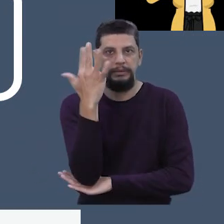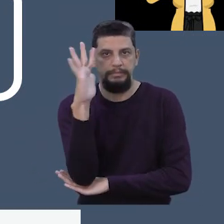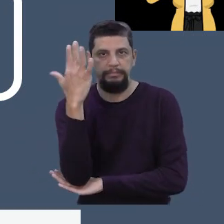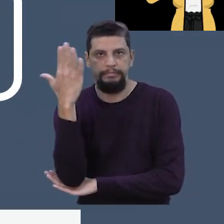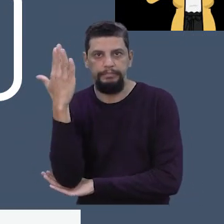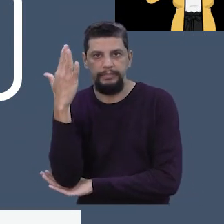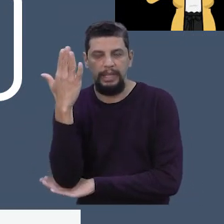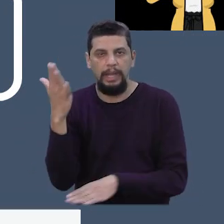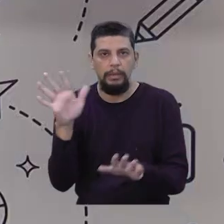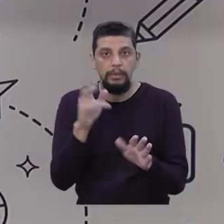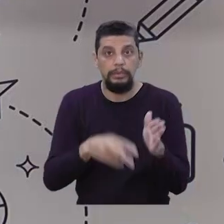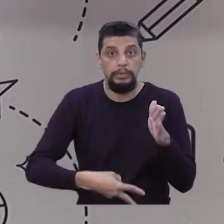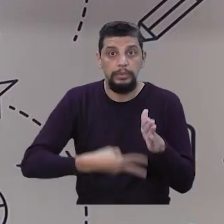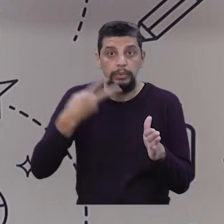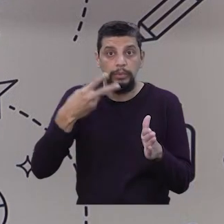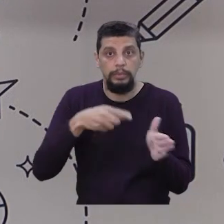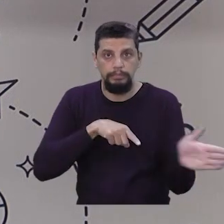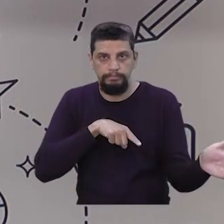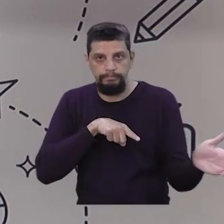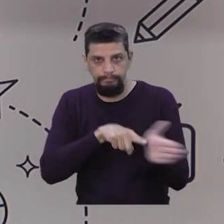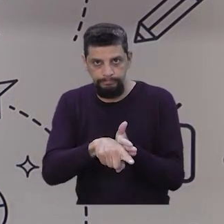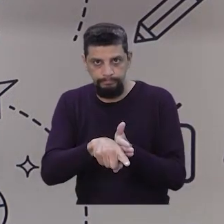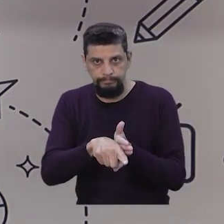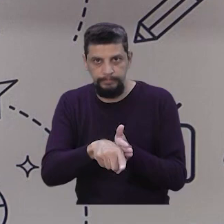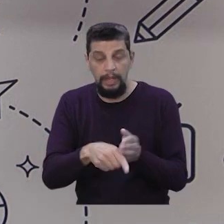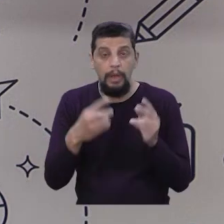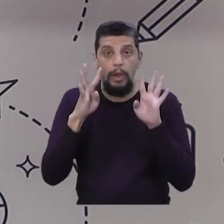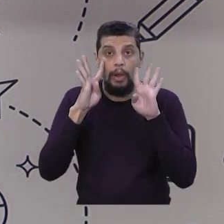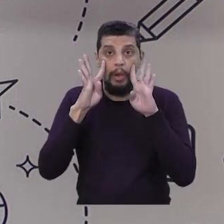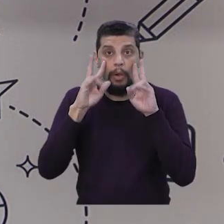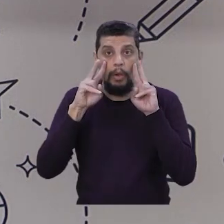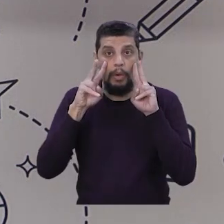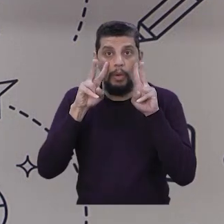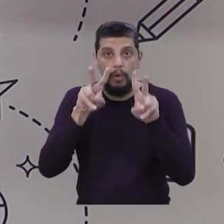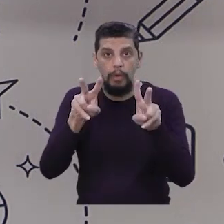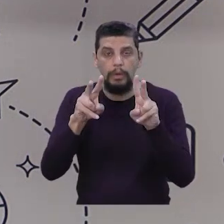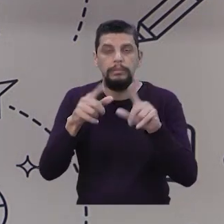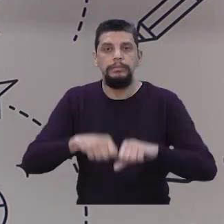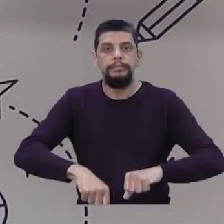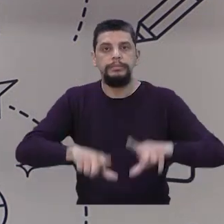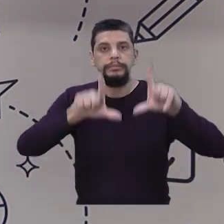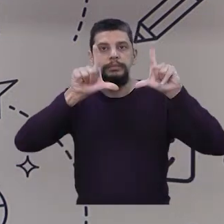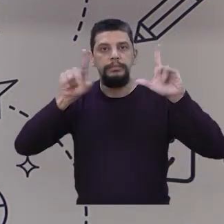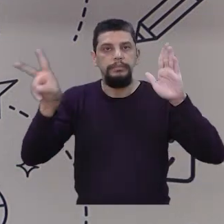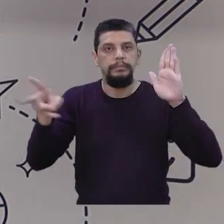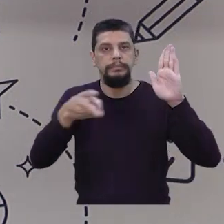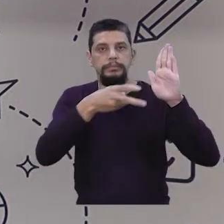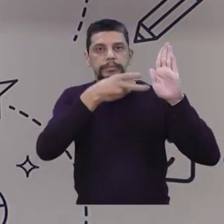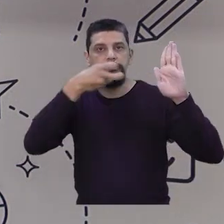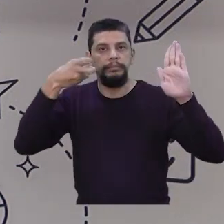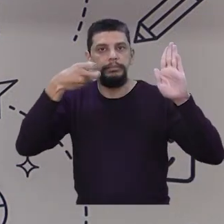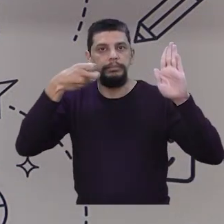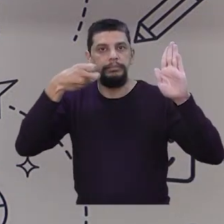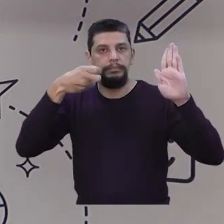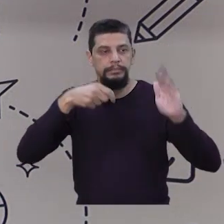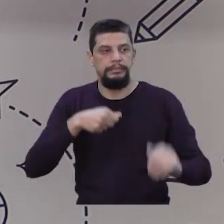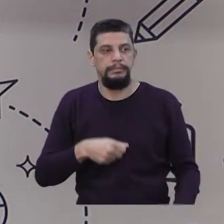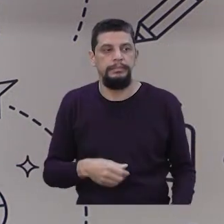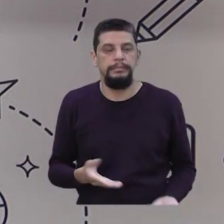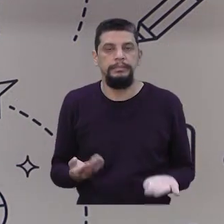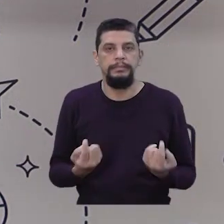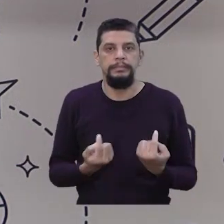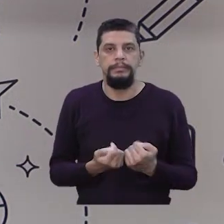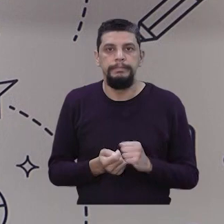bem. Preparados para a segunda pergunta? De olho na tela, lembra da história e vamos para a segunda.